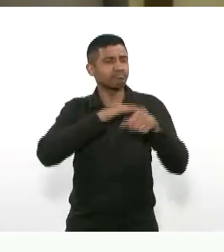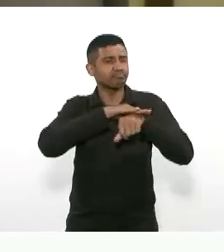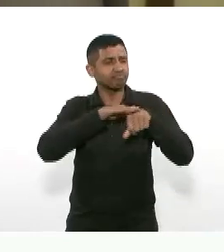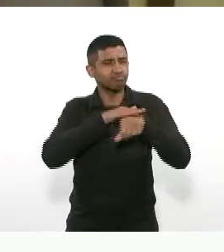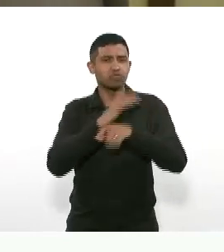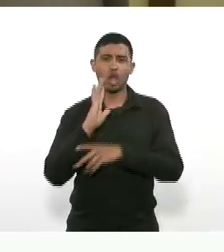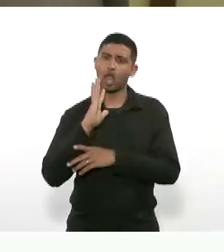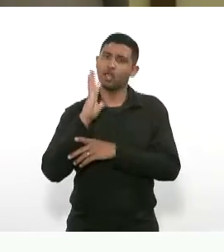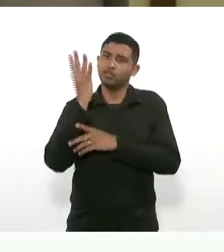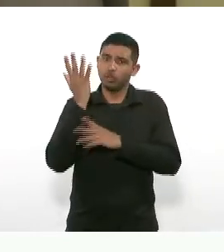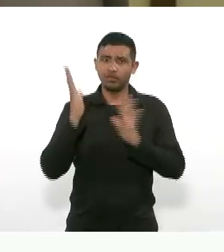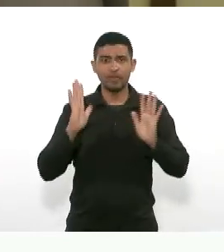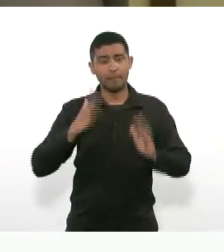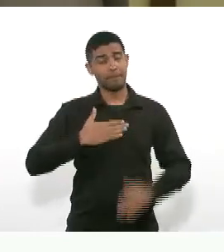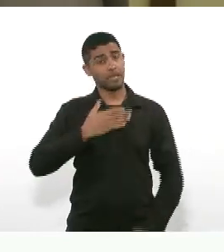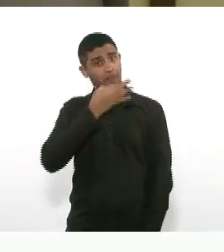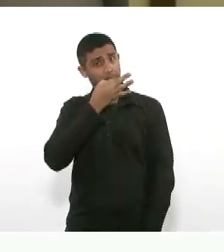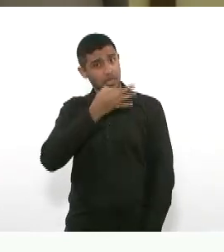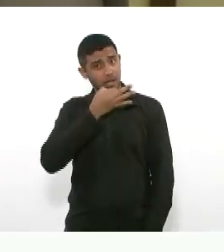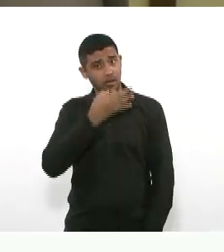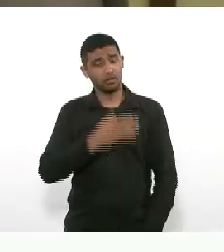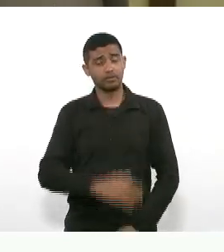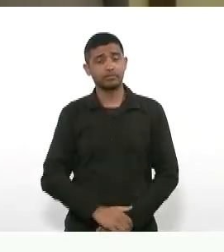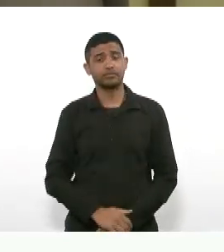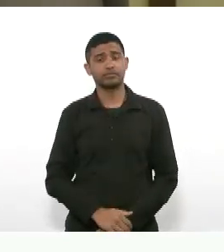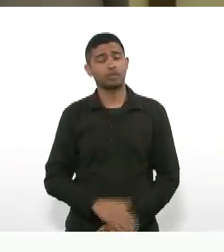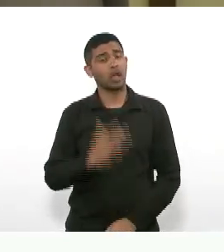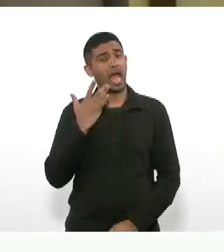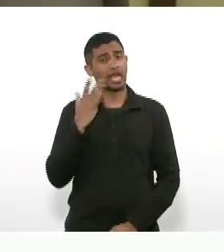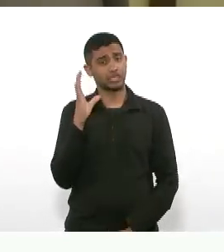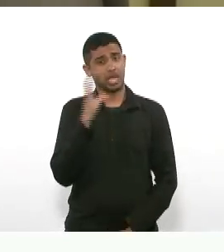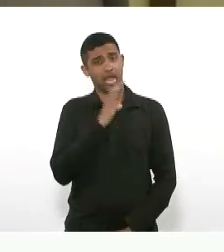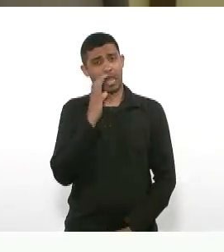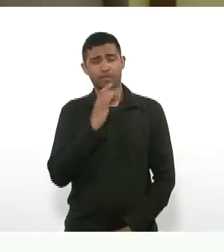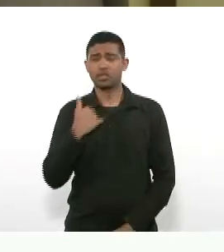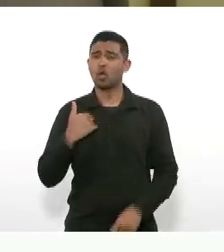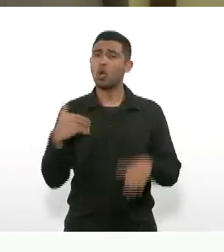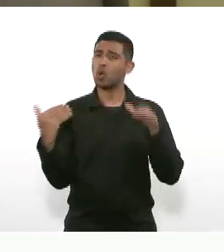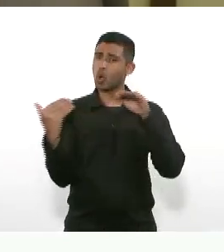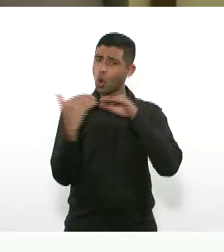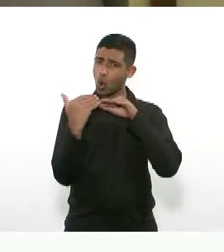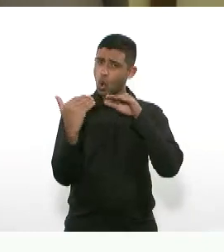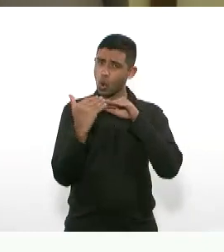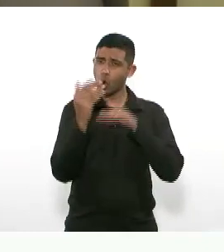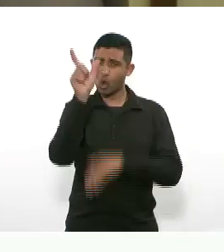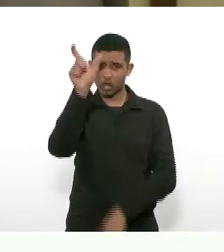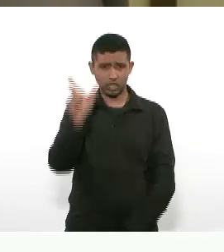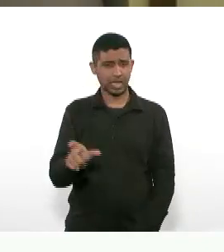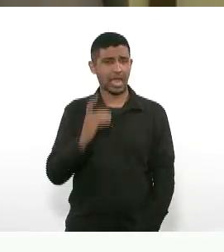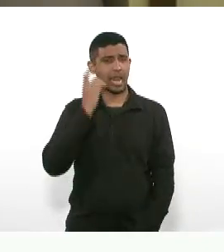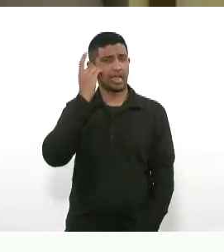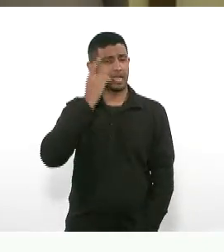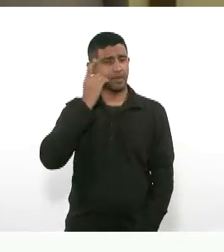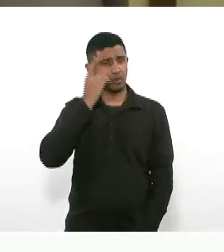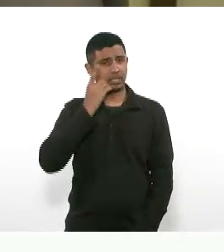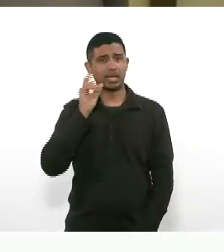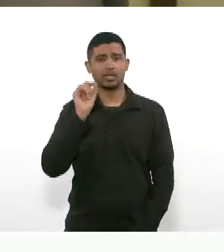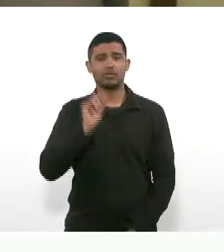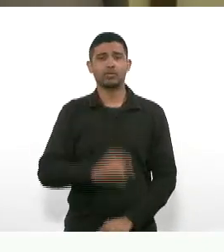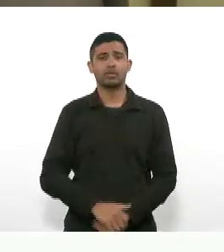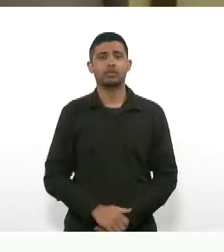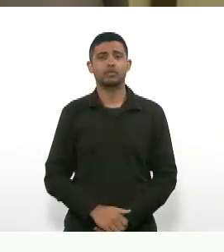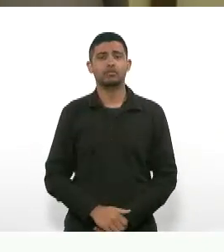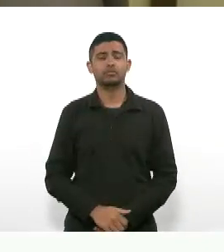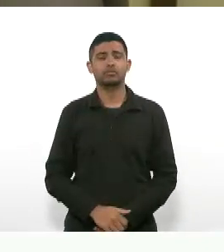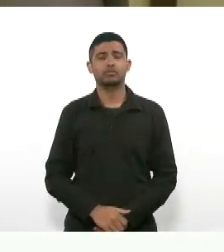na minha modesta opinião. Então, isso eu acho que é mais rápido. E concordo plenamente com a deputada, no sentido de que não